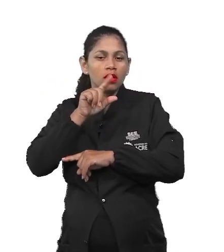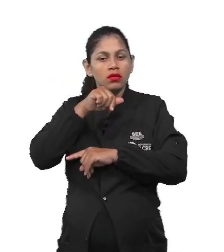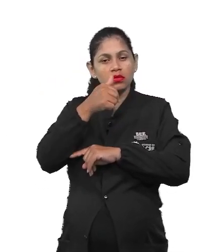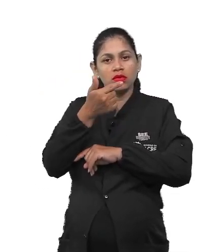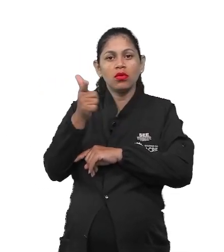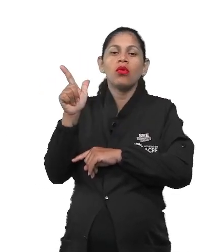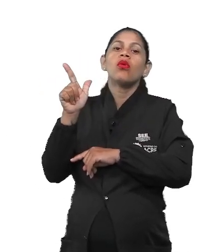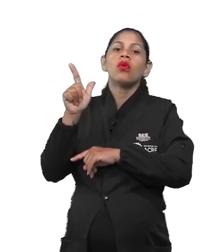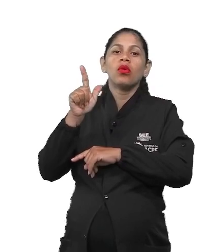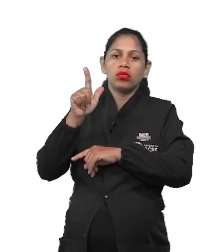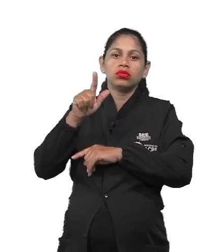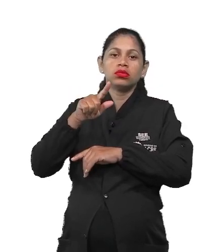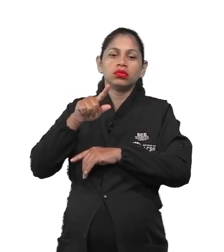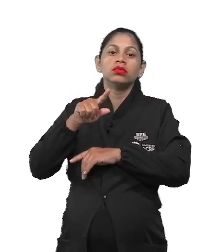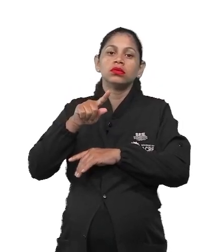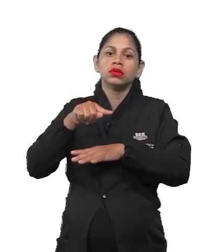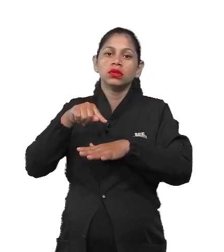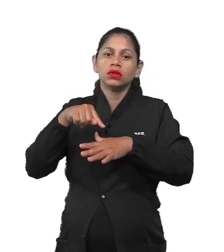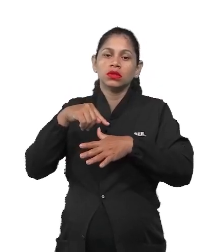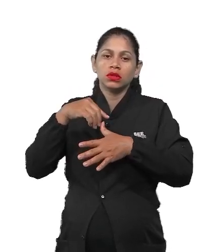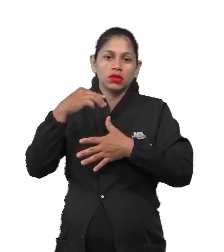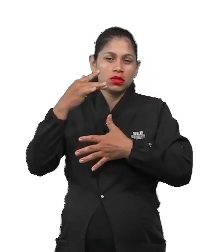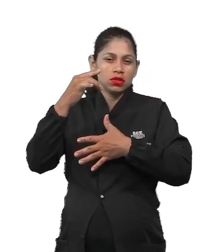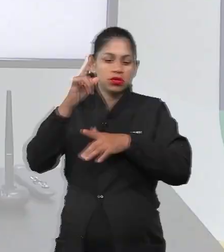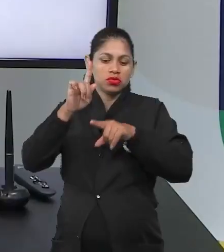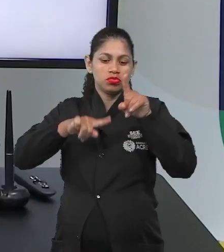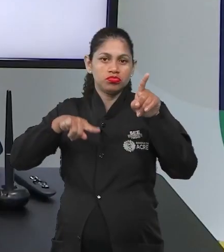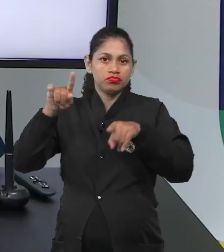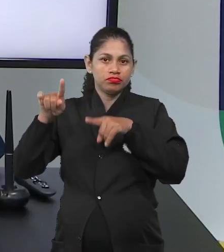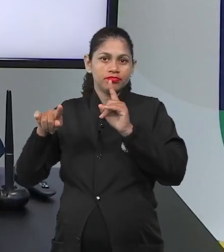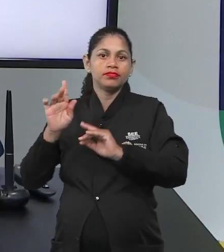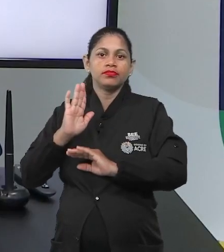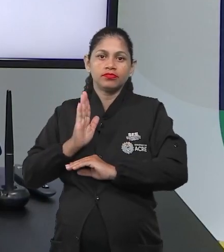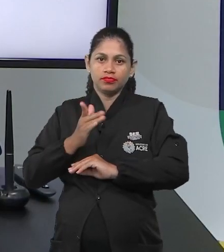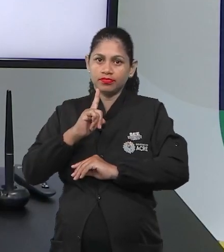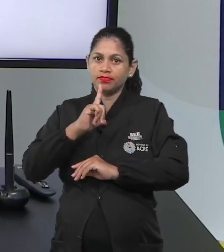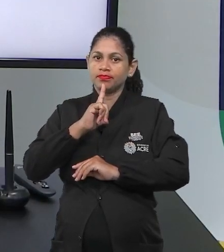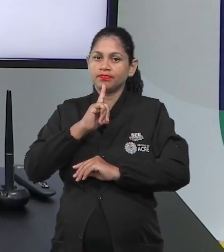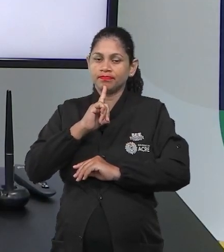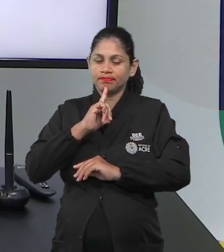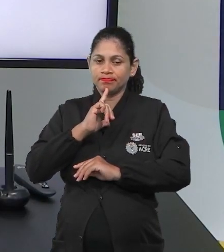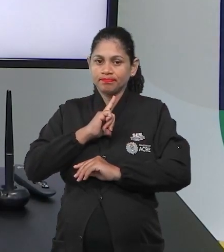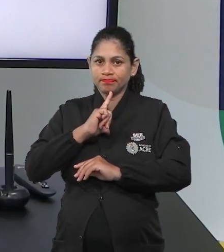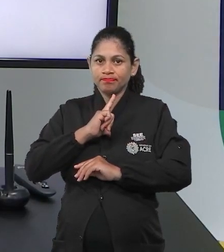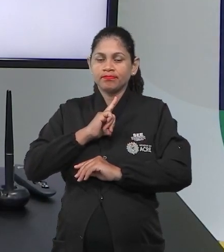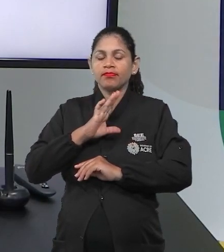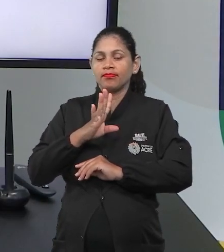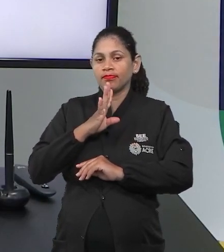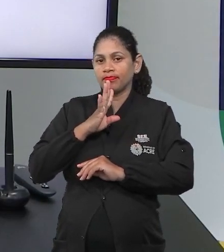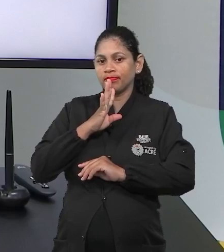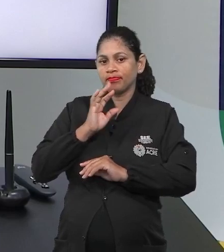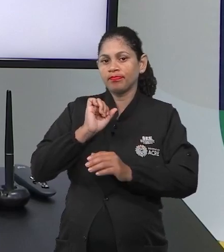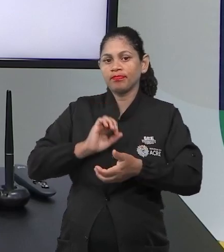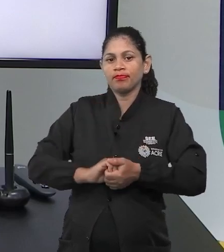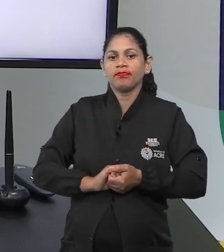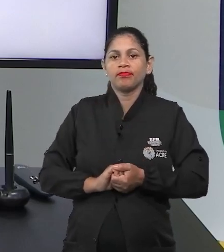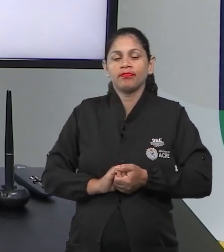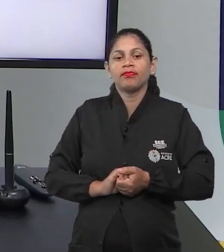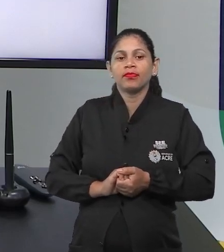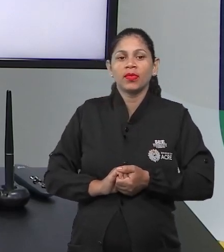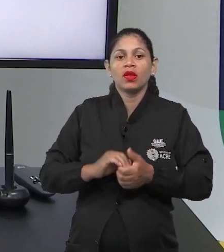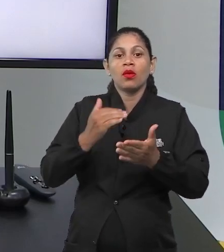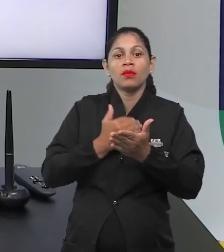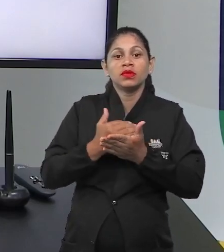demais variações que nós conhecemos. Vamos começar agora pelo Old English, que é